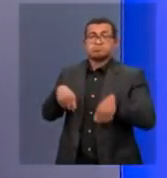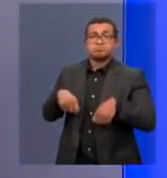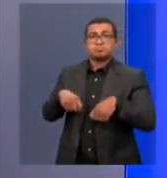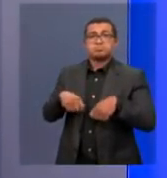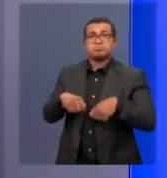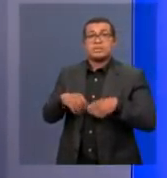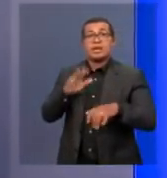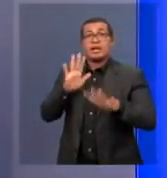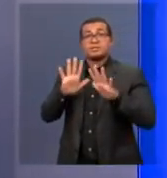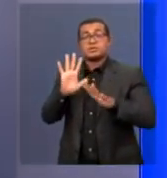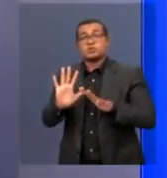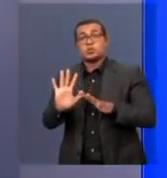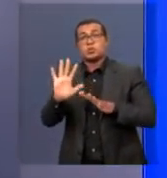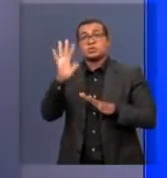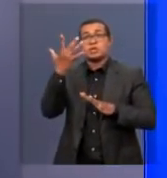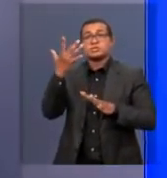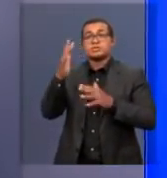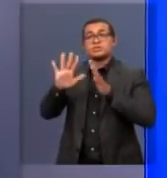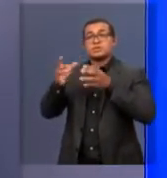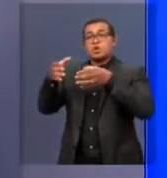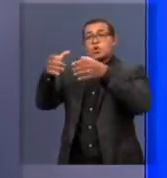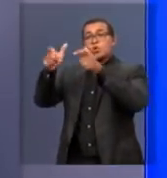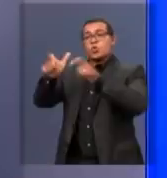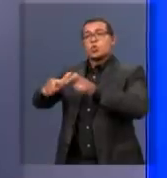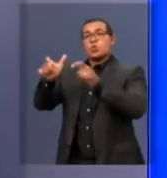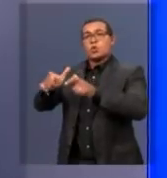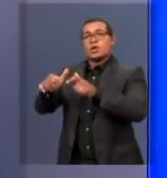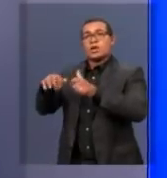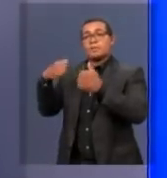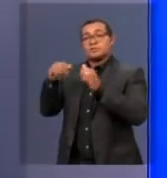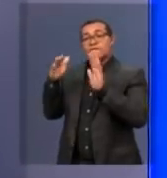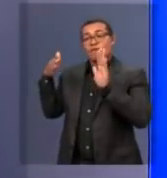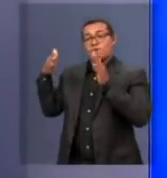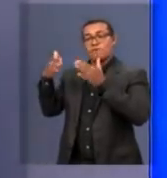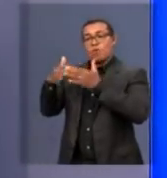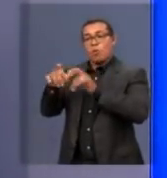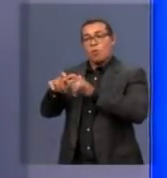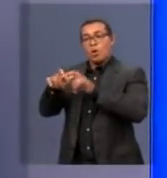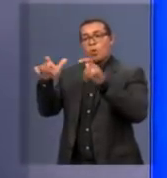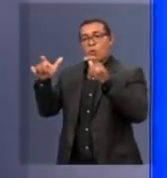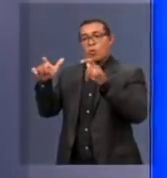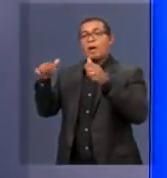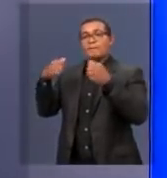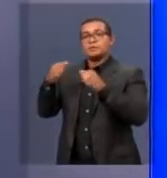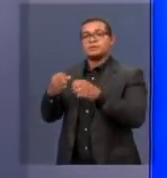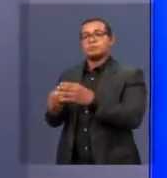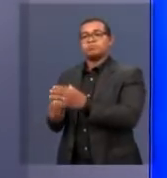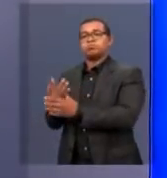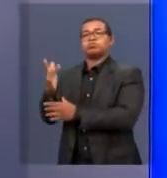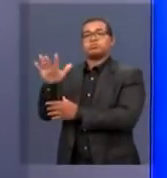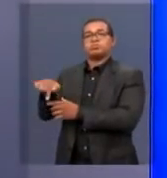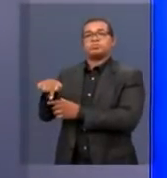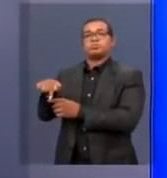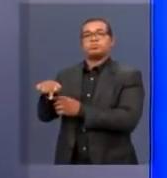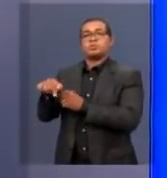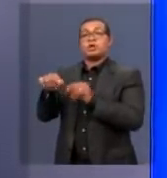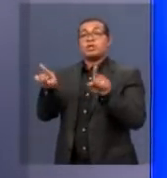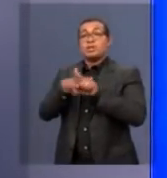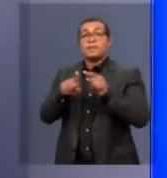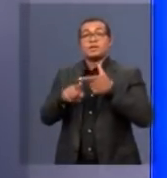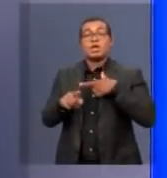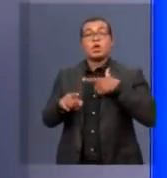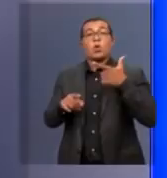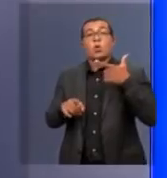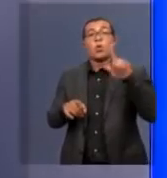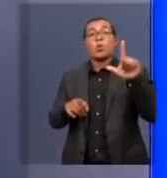acontecer de alguma localidade você tem uma concentração maior aquele local preciso como têm os locais que às vezes você tem uma escola com